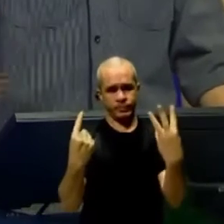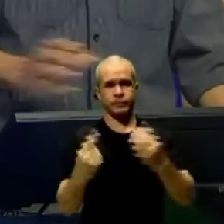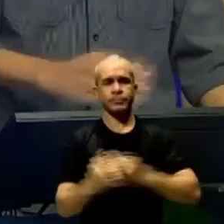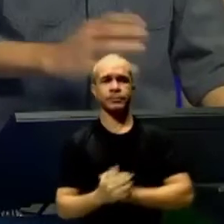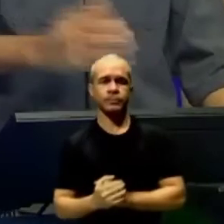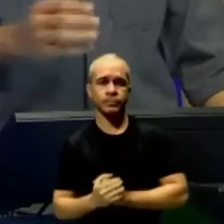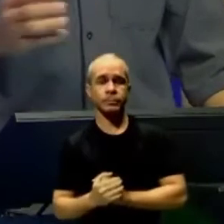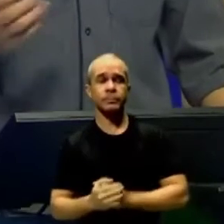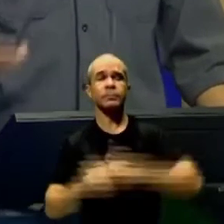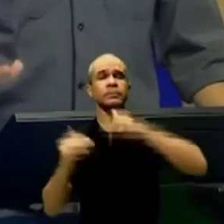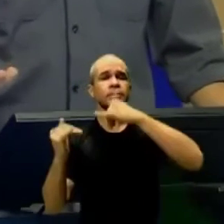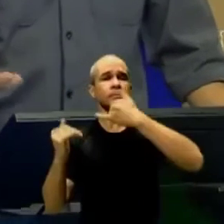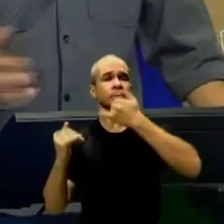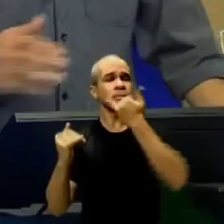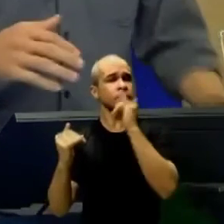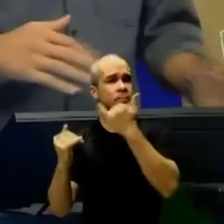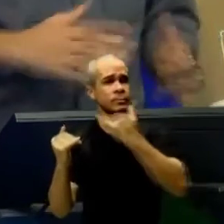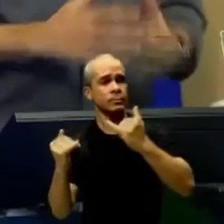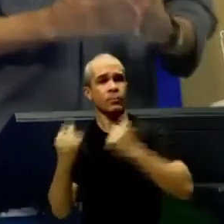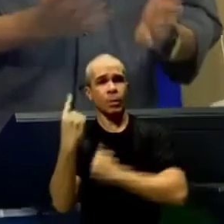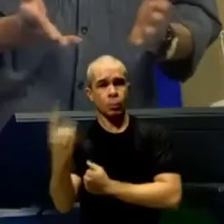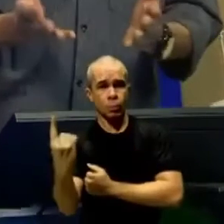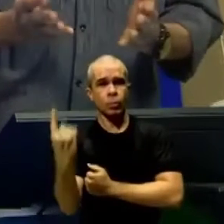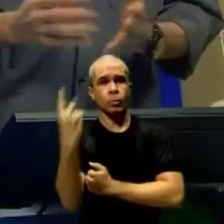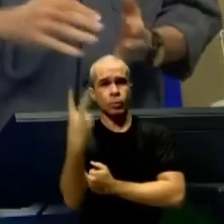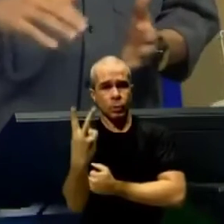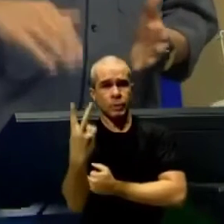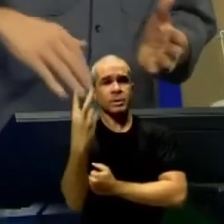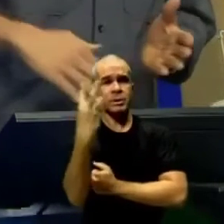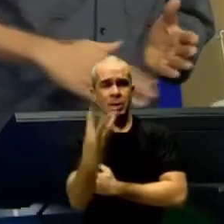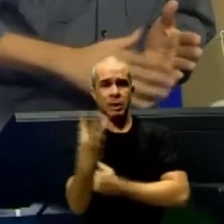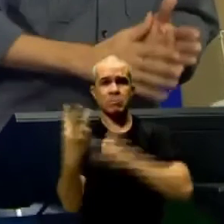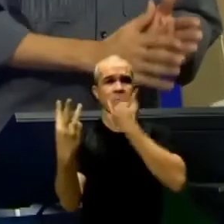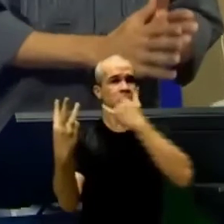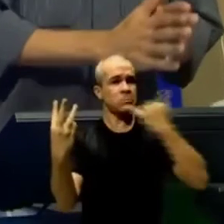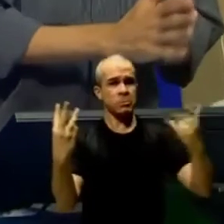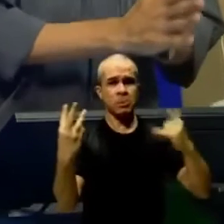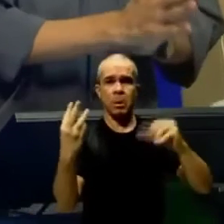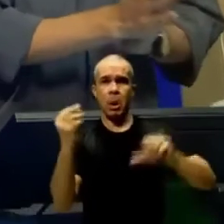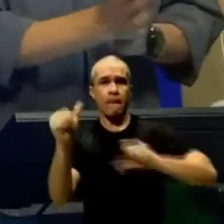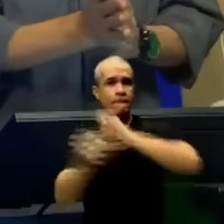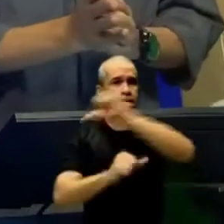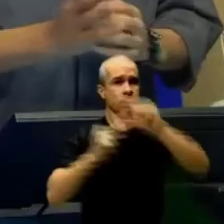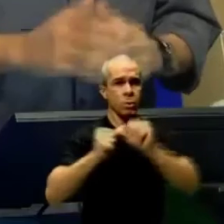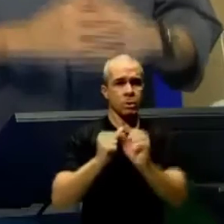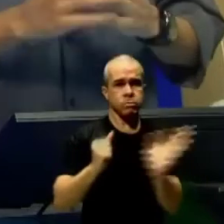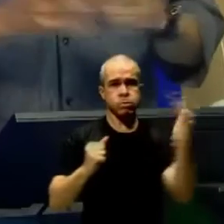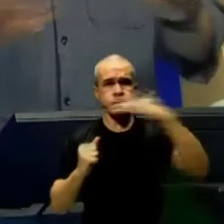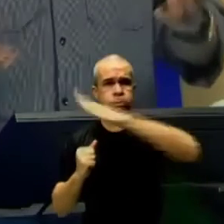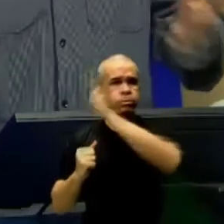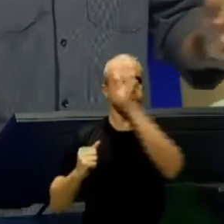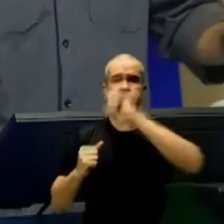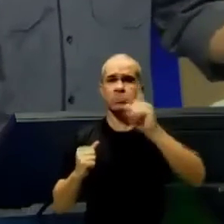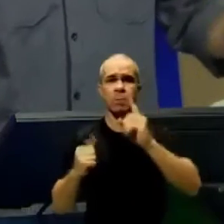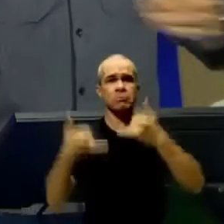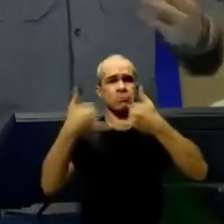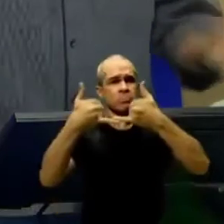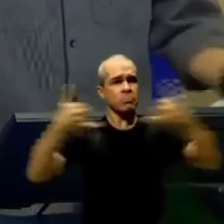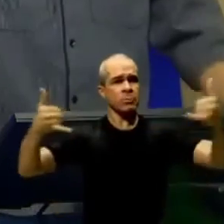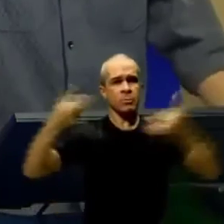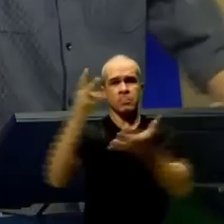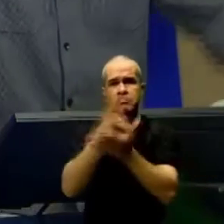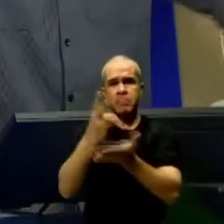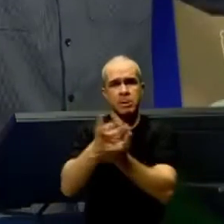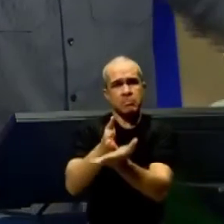Mas essa corrente 1, 2 e 3... não tem desvio nenhum. Os elétrons que estão passando nesse fio condutor continuam seguindo em